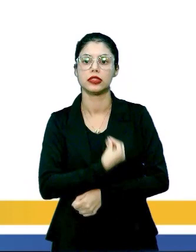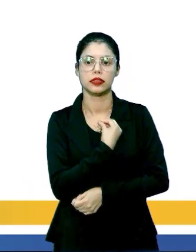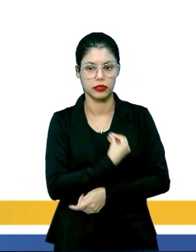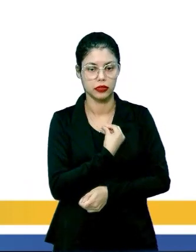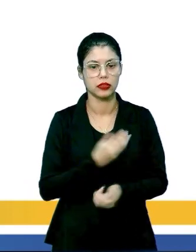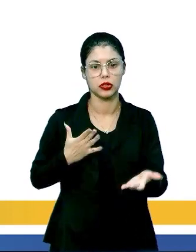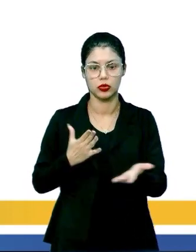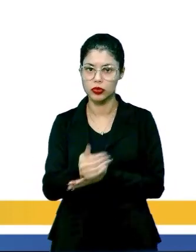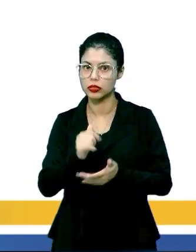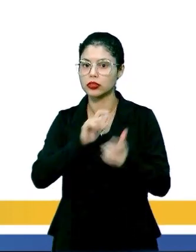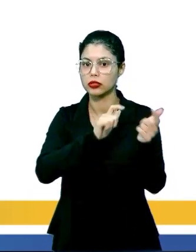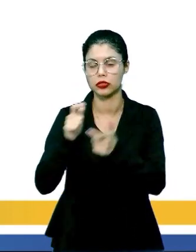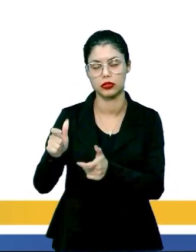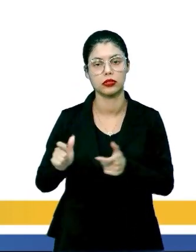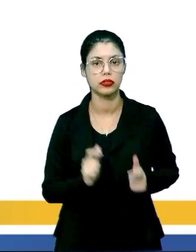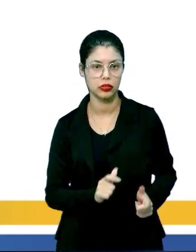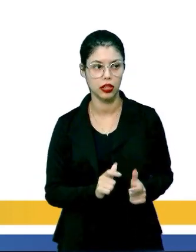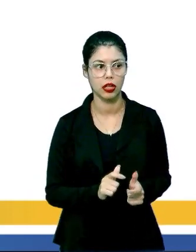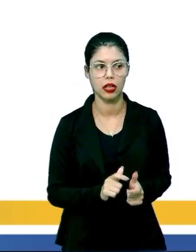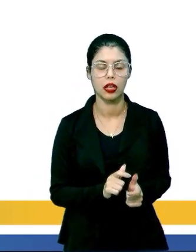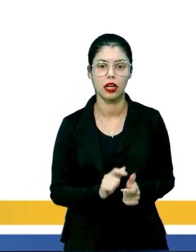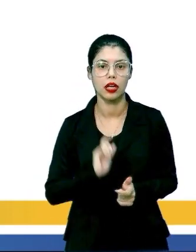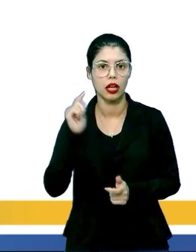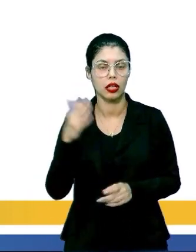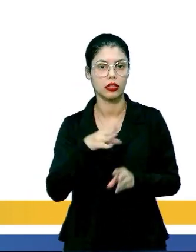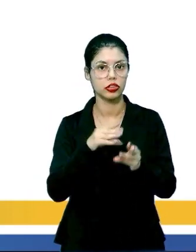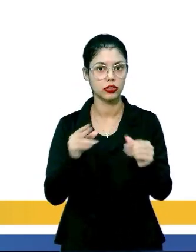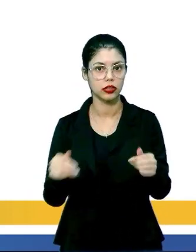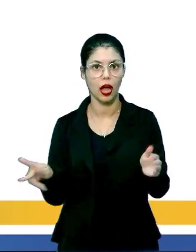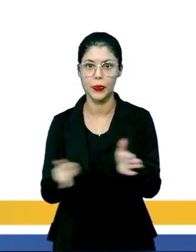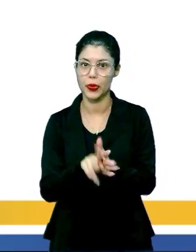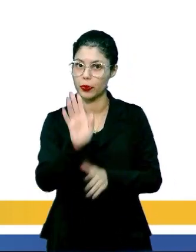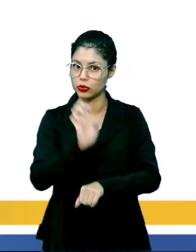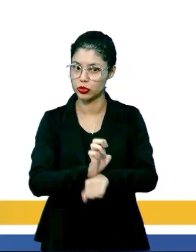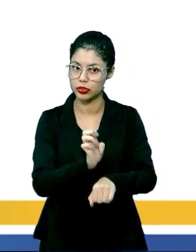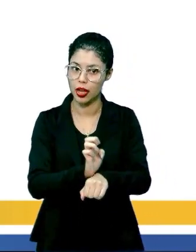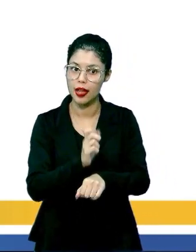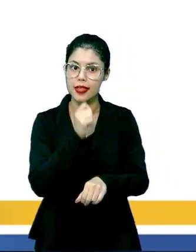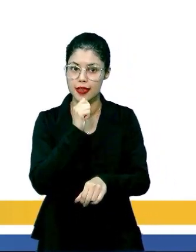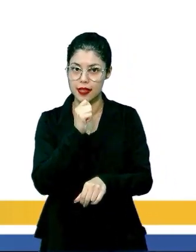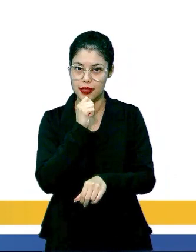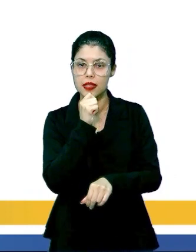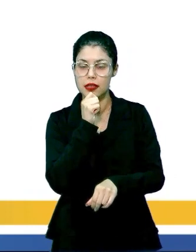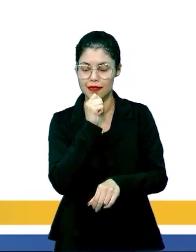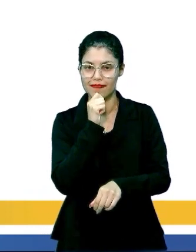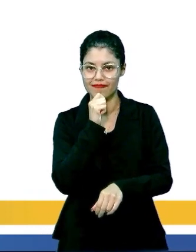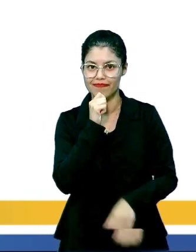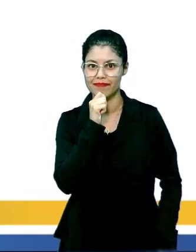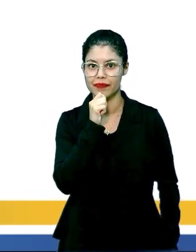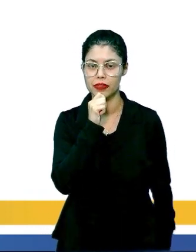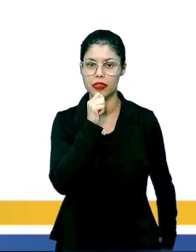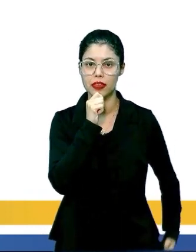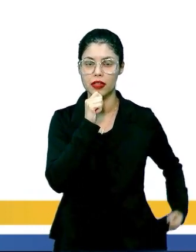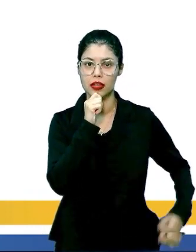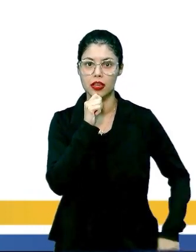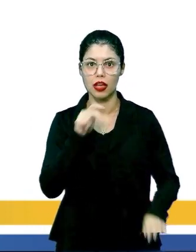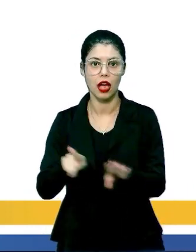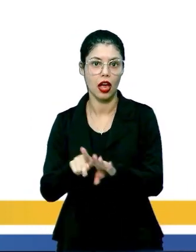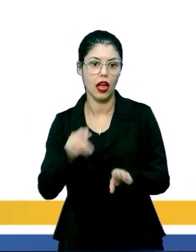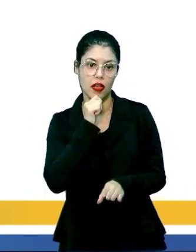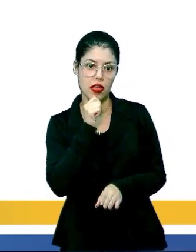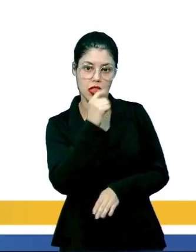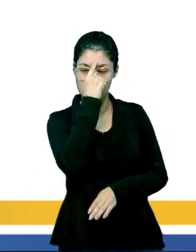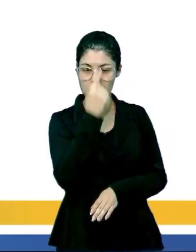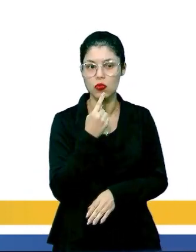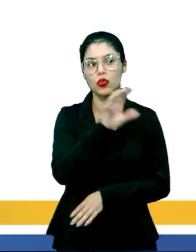Que se apossaram daquele lugar, e aquelas terras pertenciam ao Estado e elas estavam interferindo naquele caminho, né? Que nem está aí